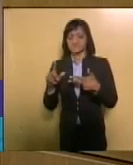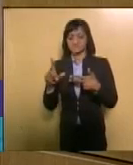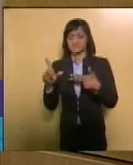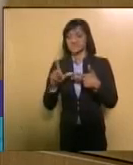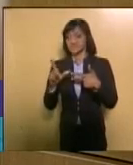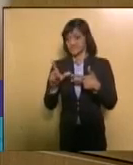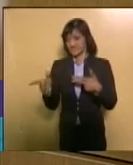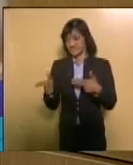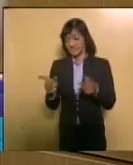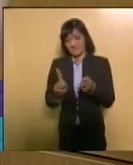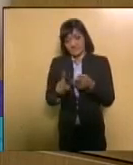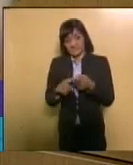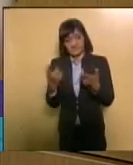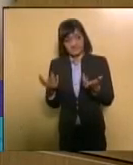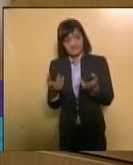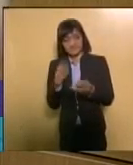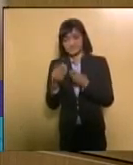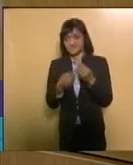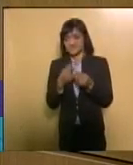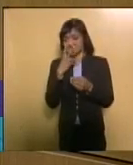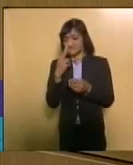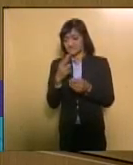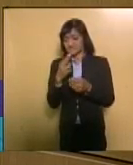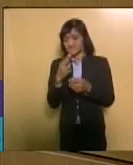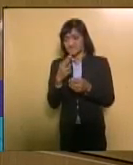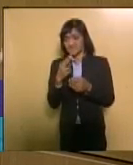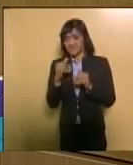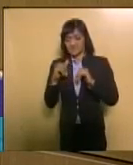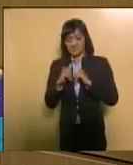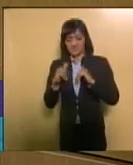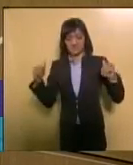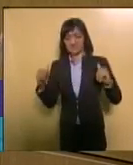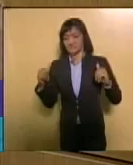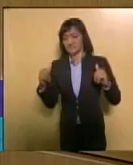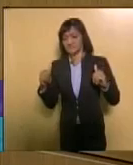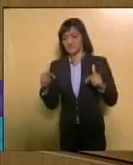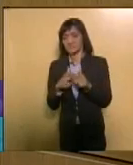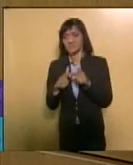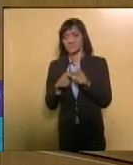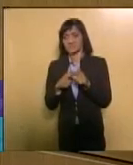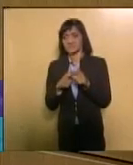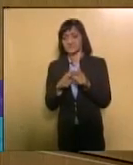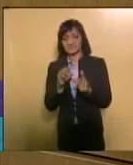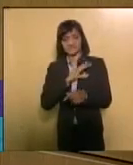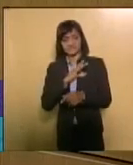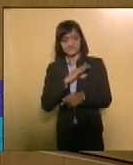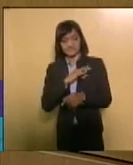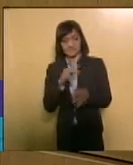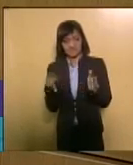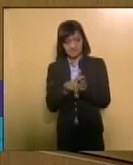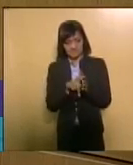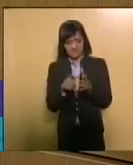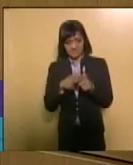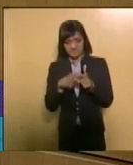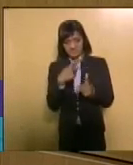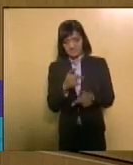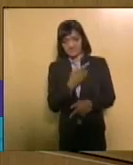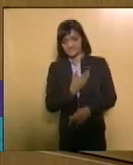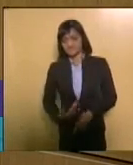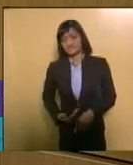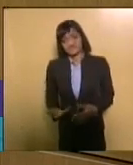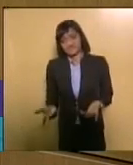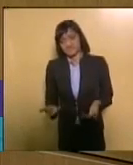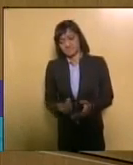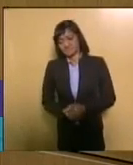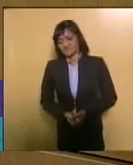porque também como a gente atua como se fosse esas separadas e como se o problema da segurança fosse um problema exclusivo do executivo Então acho